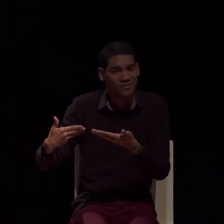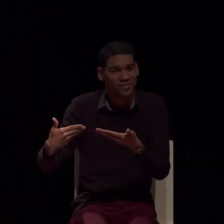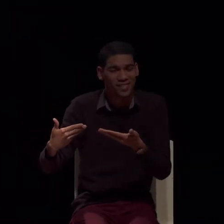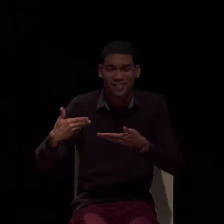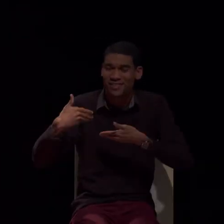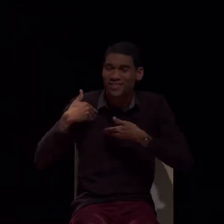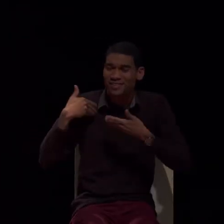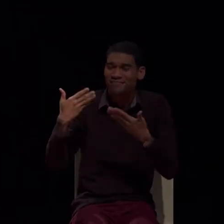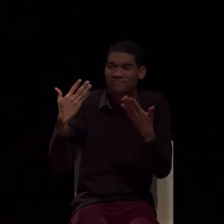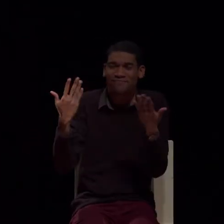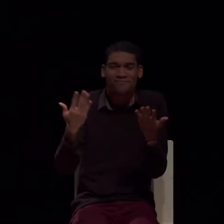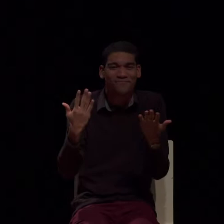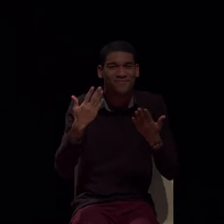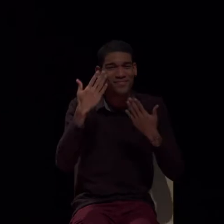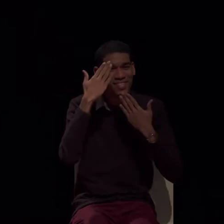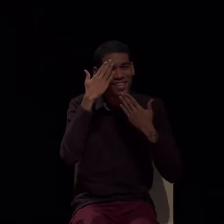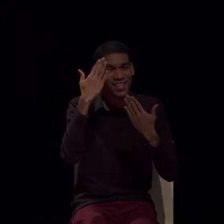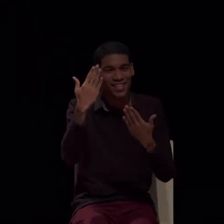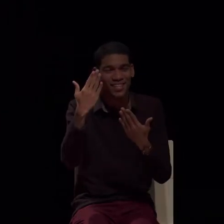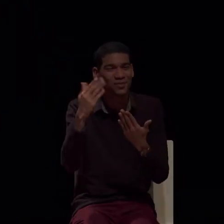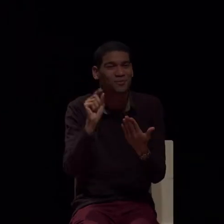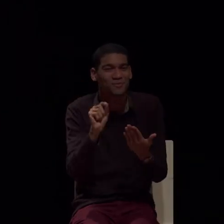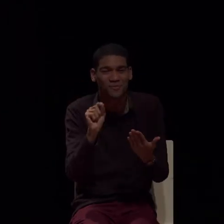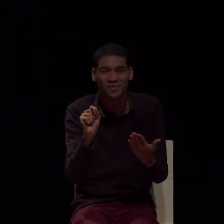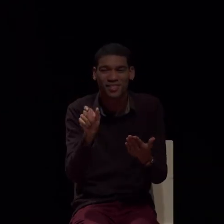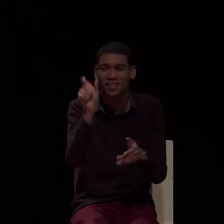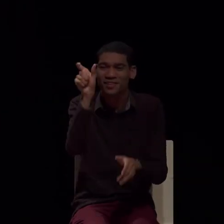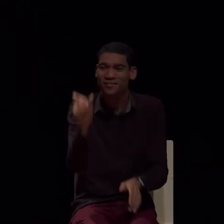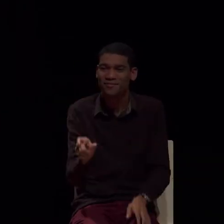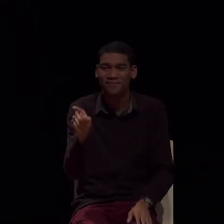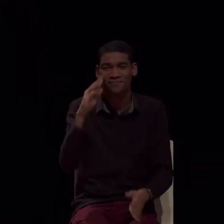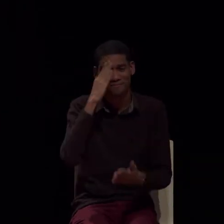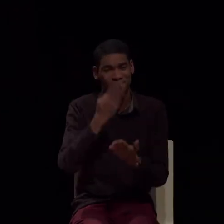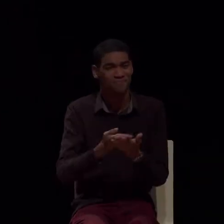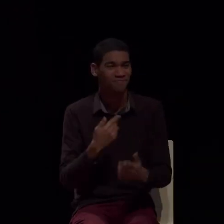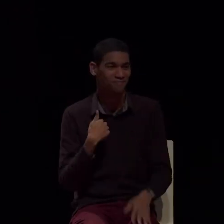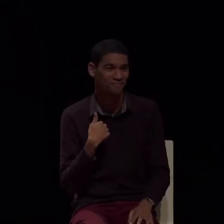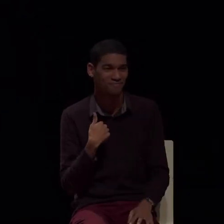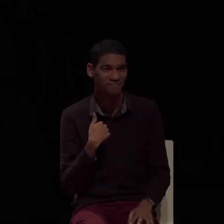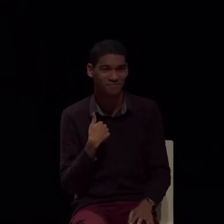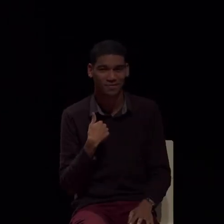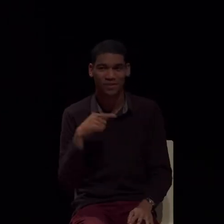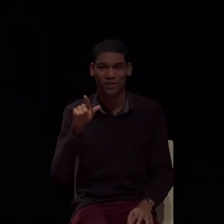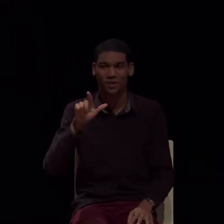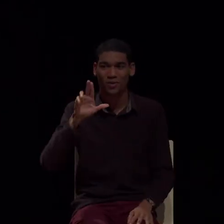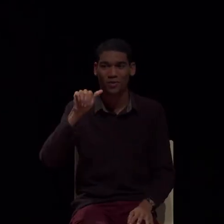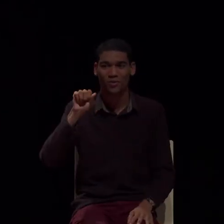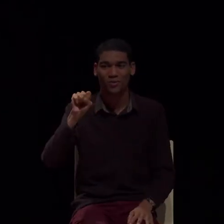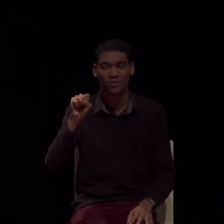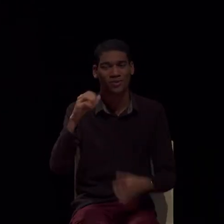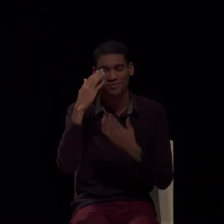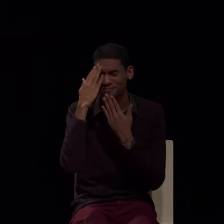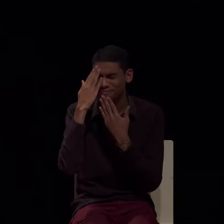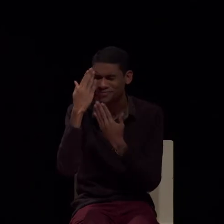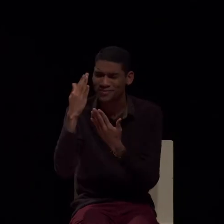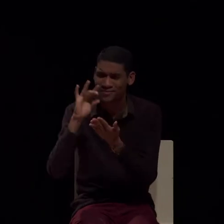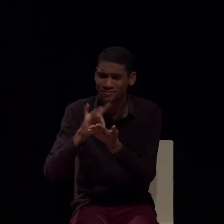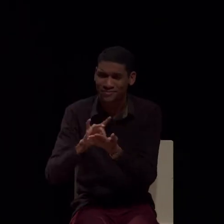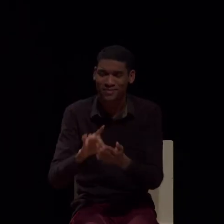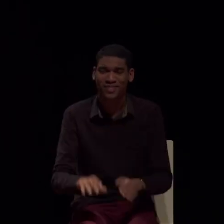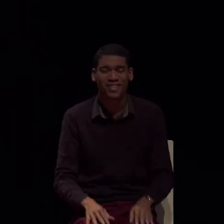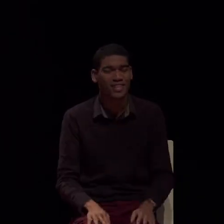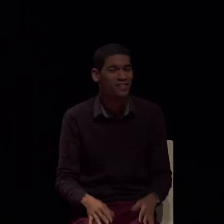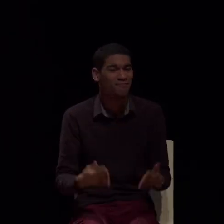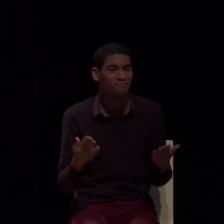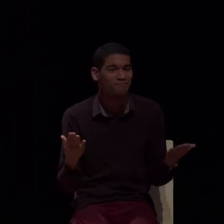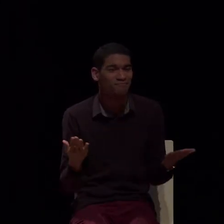agradecer a confiança por a do lucas muito obrigada é realmente